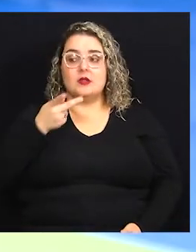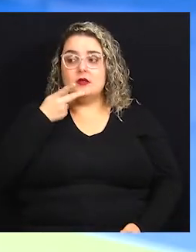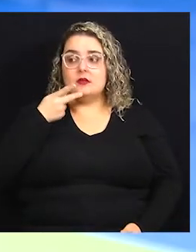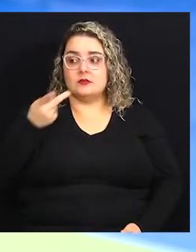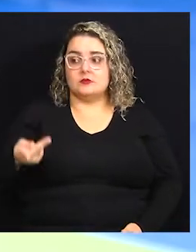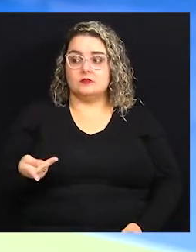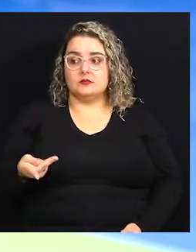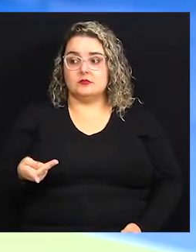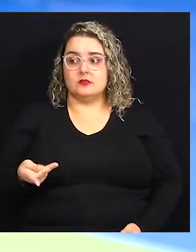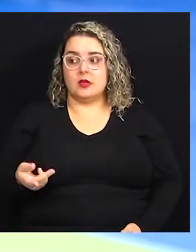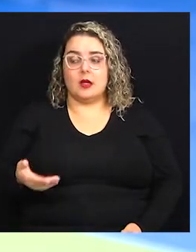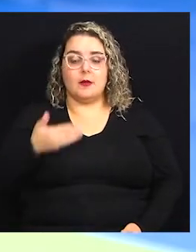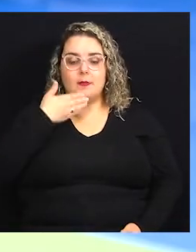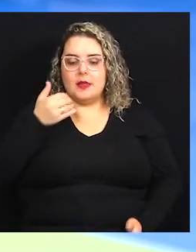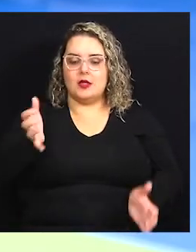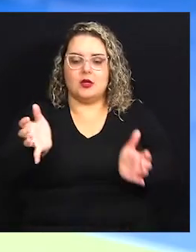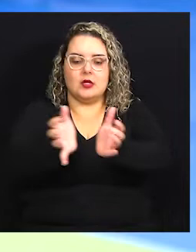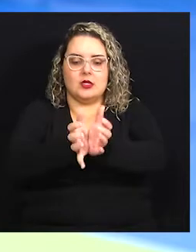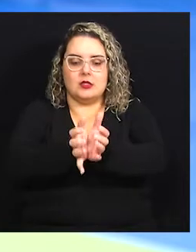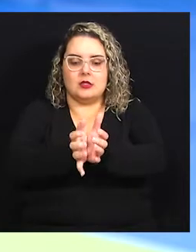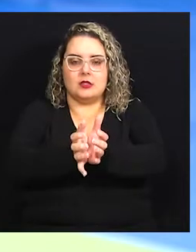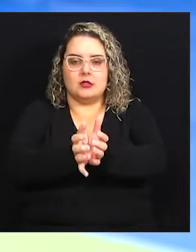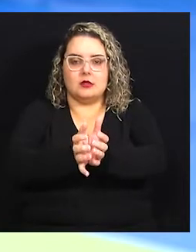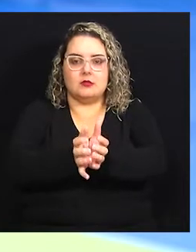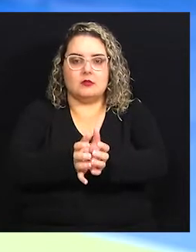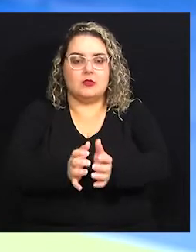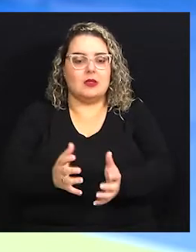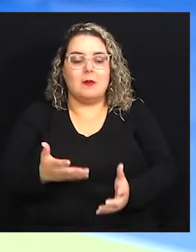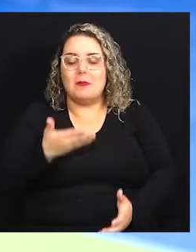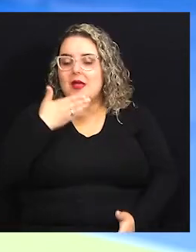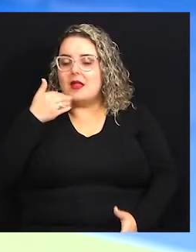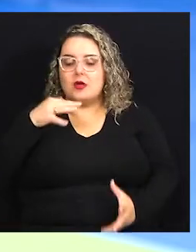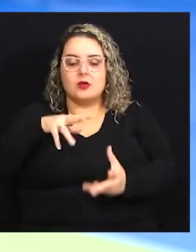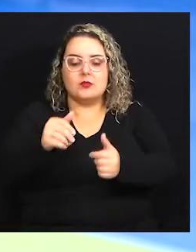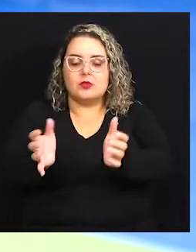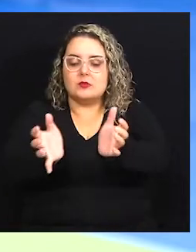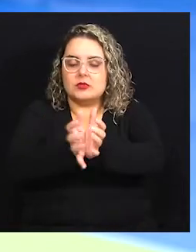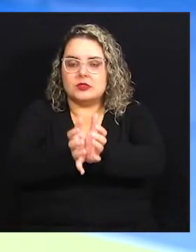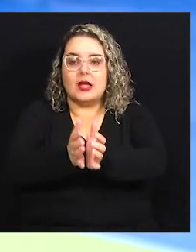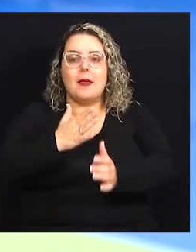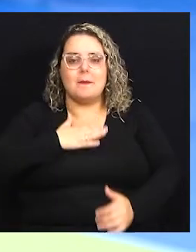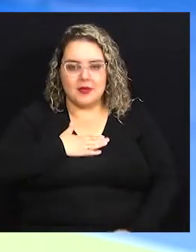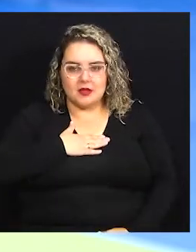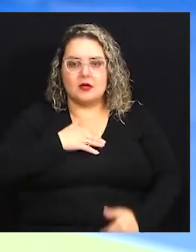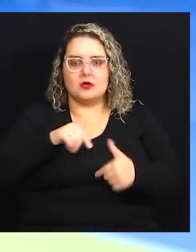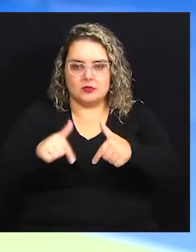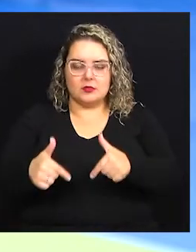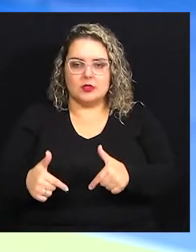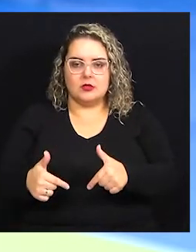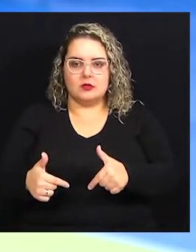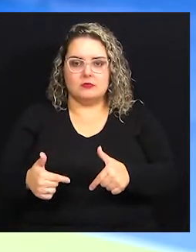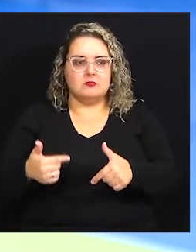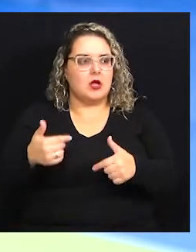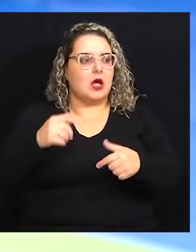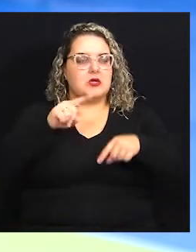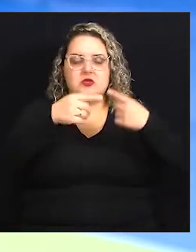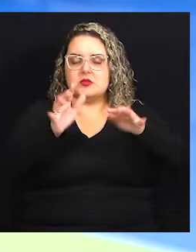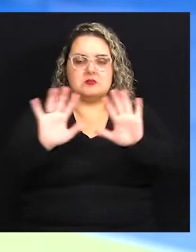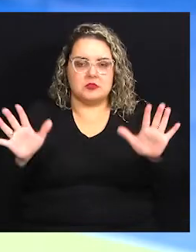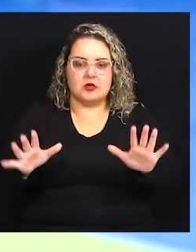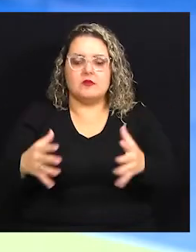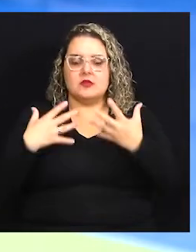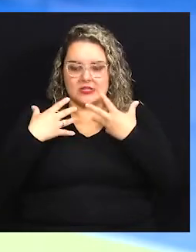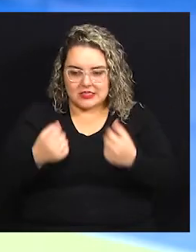do mundo é a que eu treino. Eu não quero saber das outras equipes. Bate na tecla que eu sempre falo. Você não aceitou com esse orçamento? Aceitei.